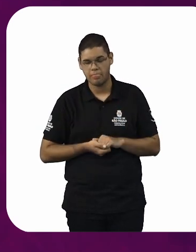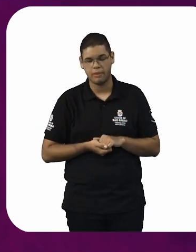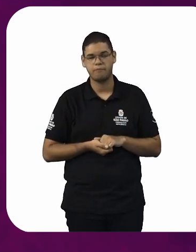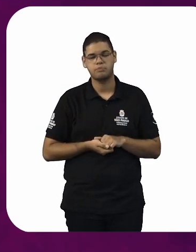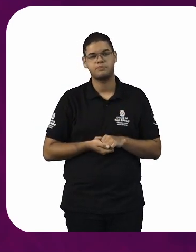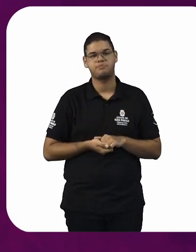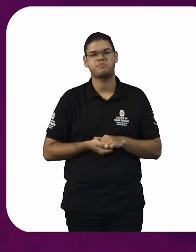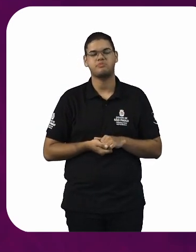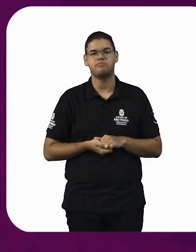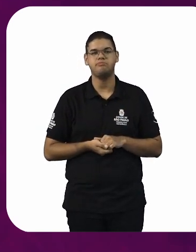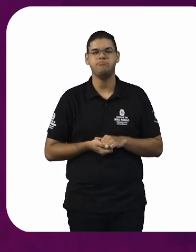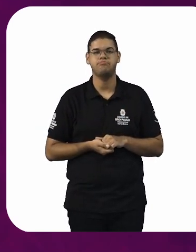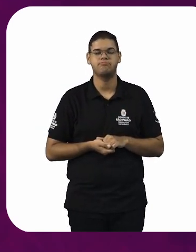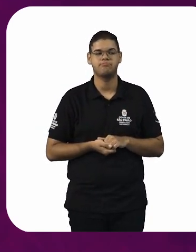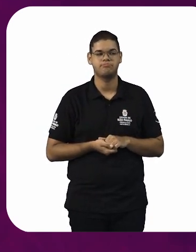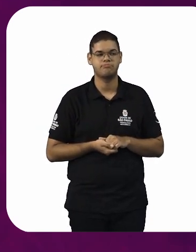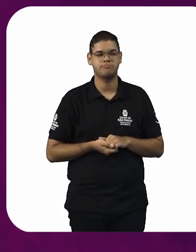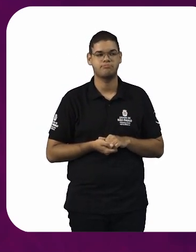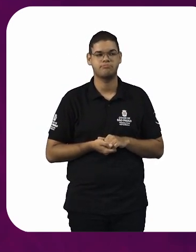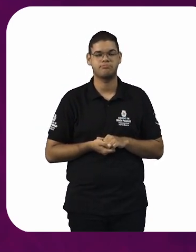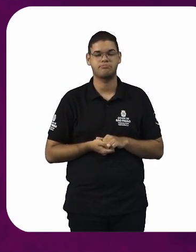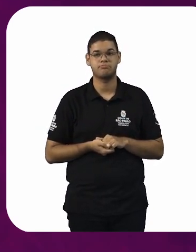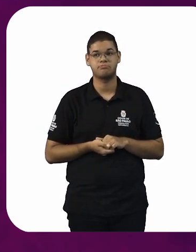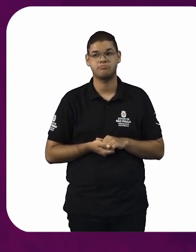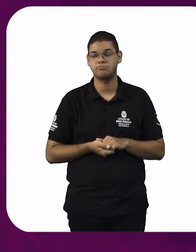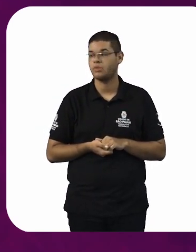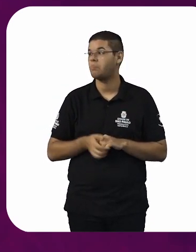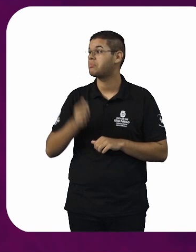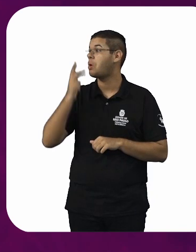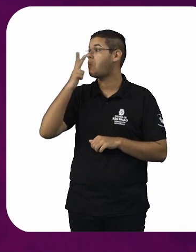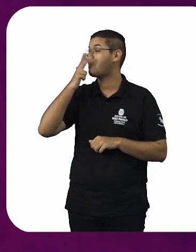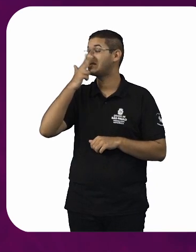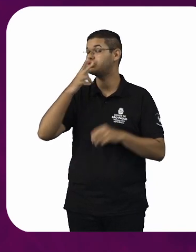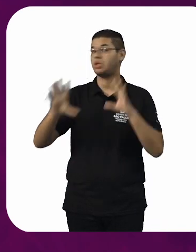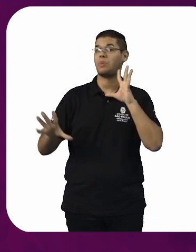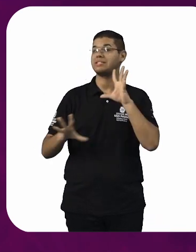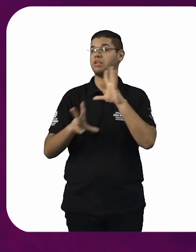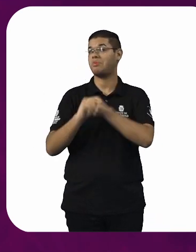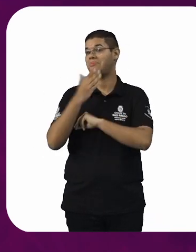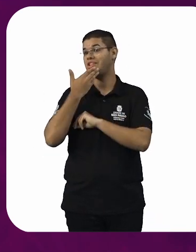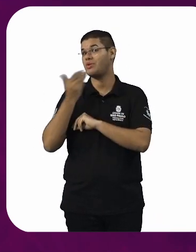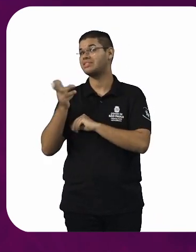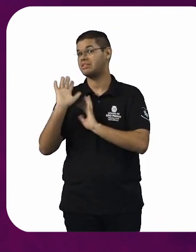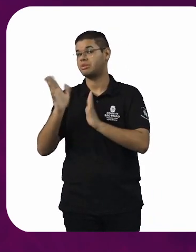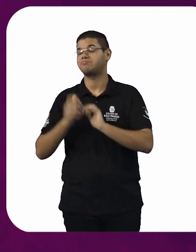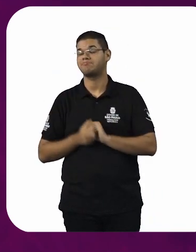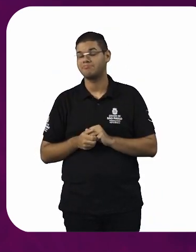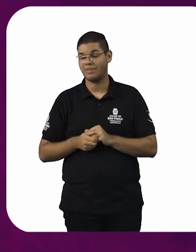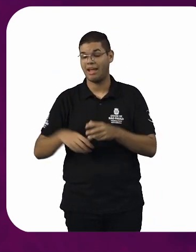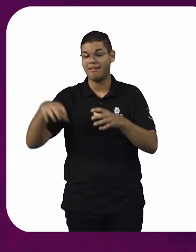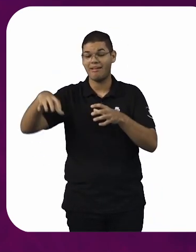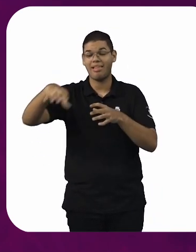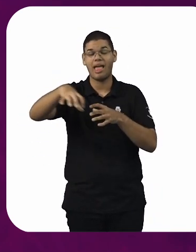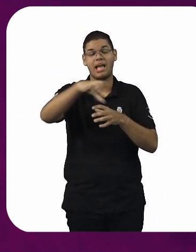Bom, eu acho que não tem definição. Lázara Carvalho. Que a Rosana colocou. Classe é um marcador social.